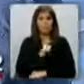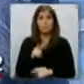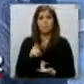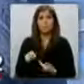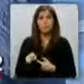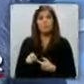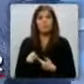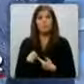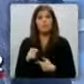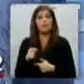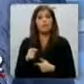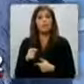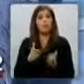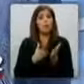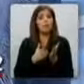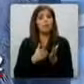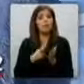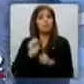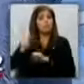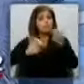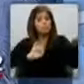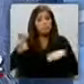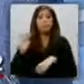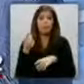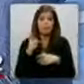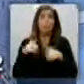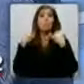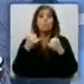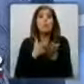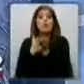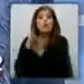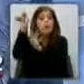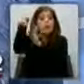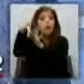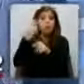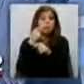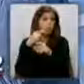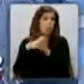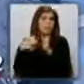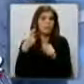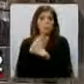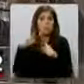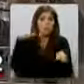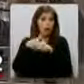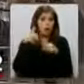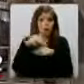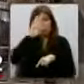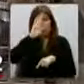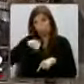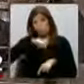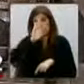Depois a continuidade é que às vezes é mais complicado. Porque há cortes grandes, não é? Que a gente sabe nos